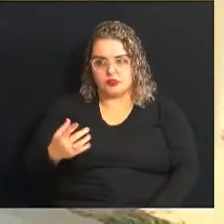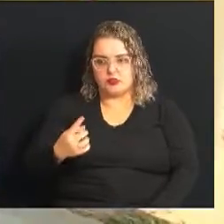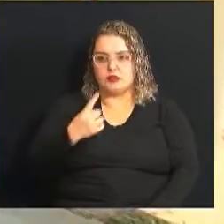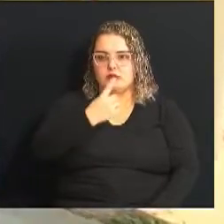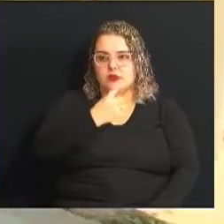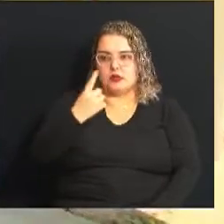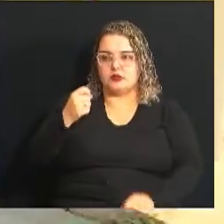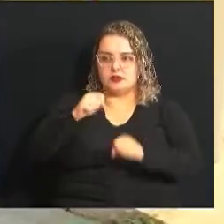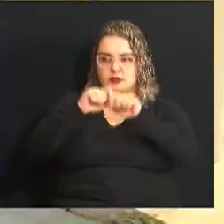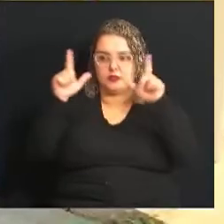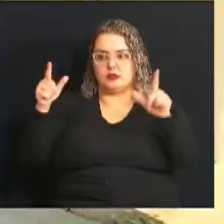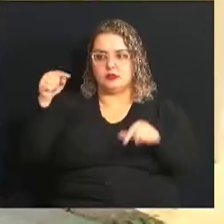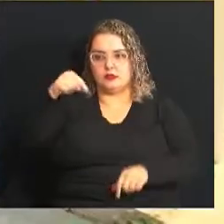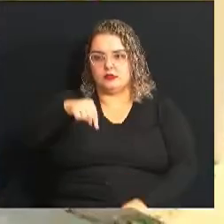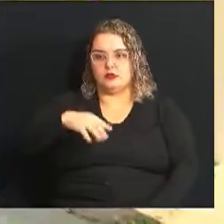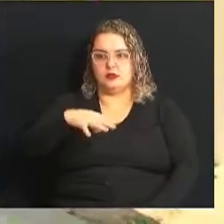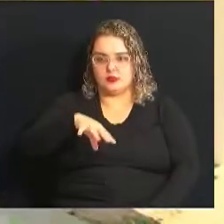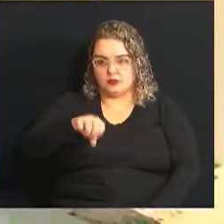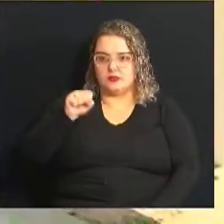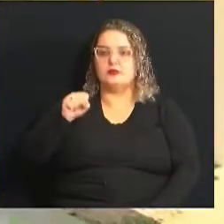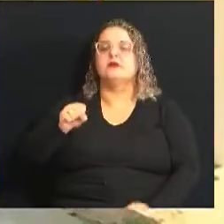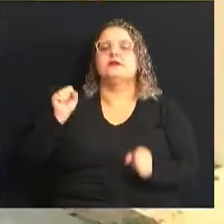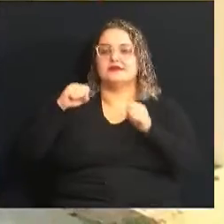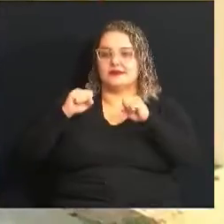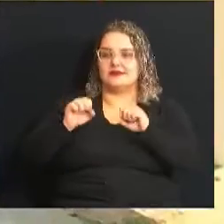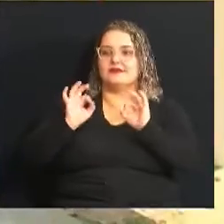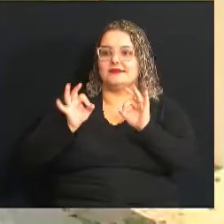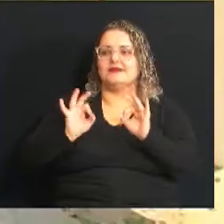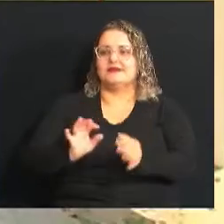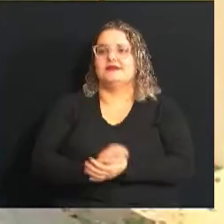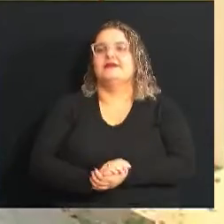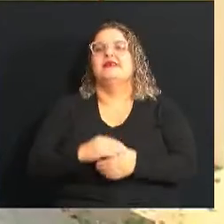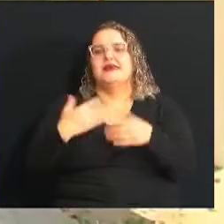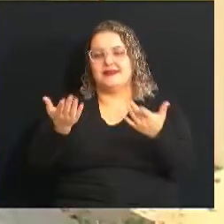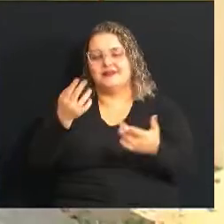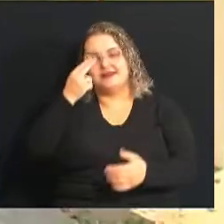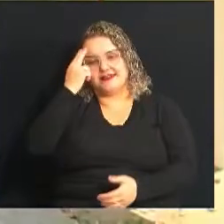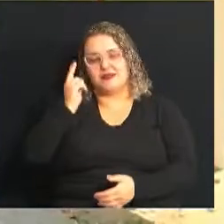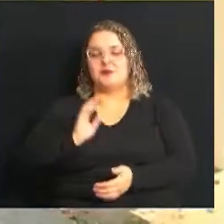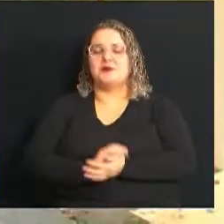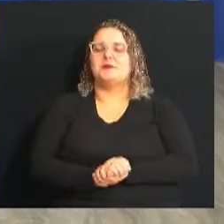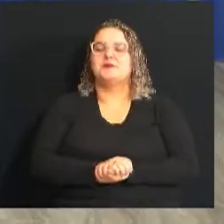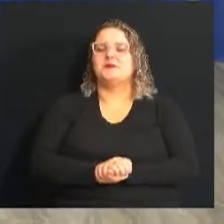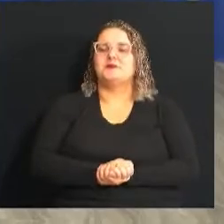horas, pode vir e retirar. Exatamente. É com você, Gabriel.